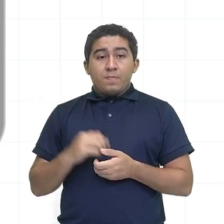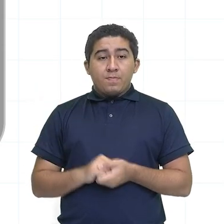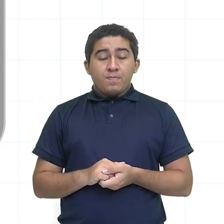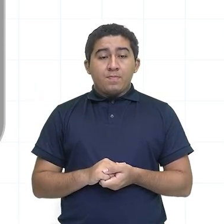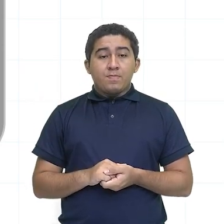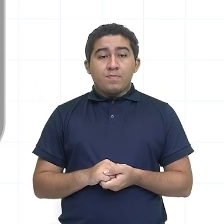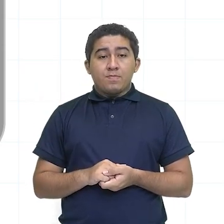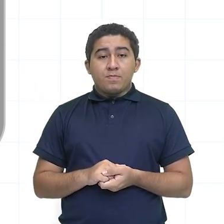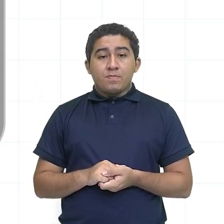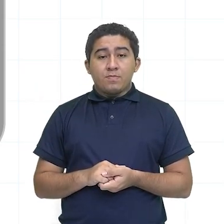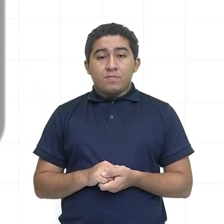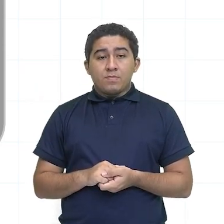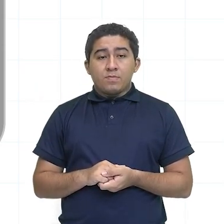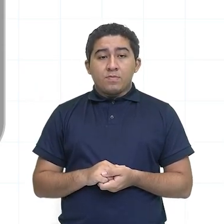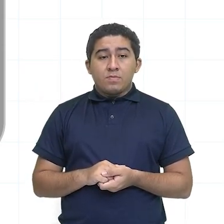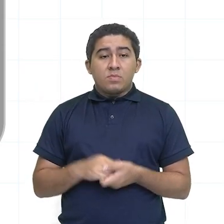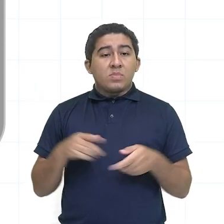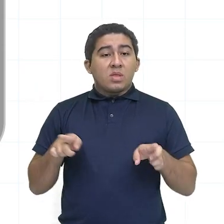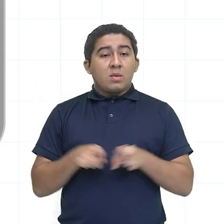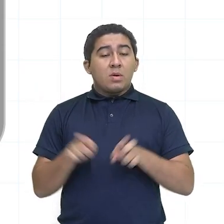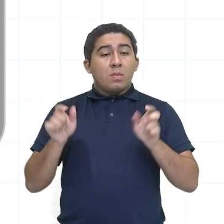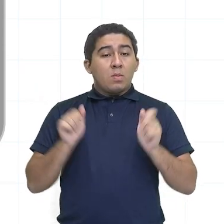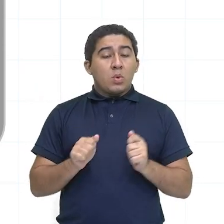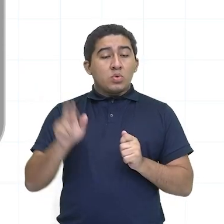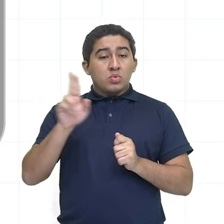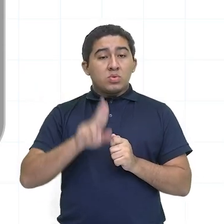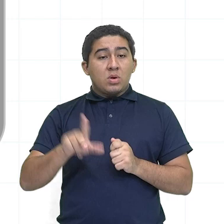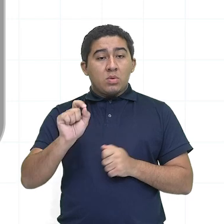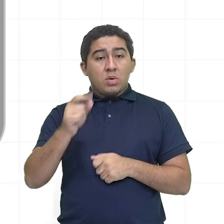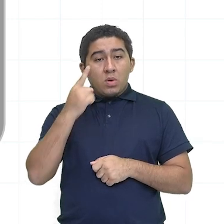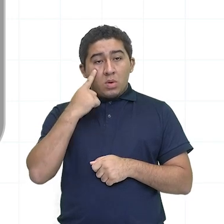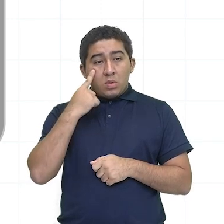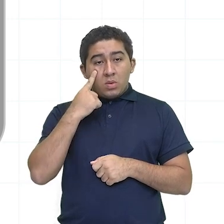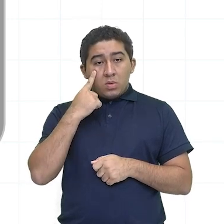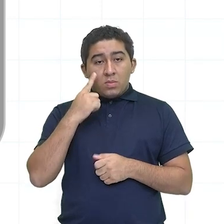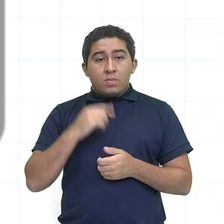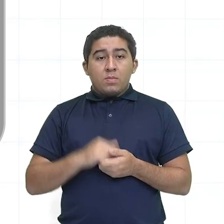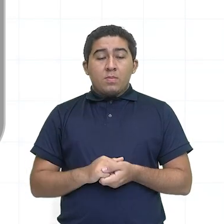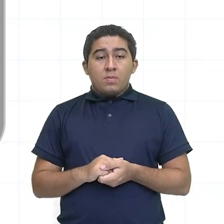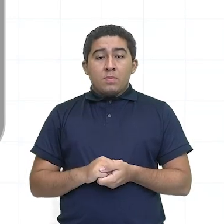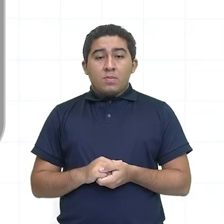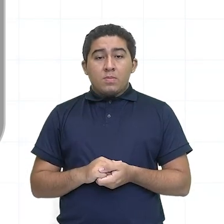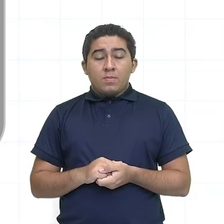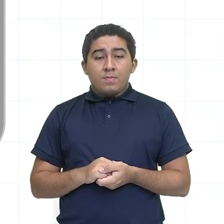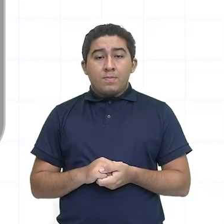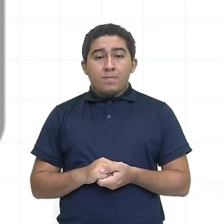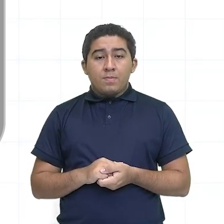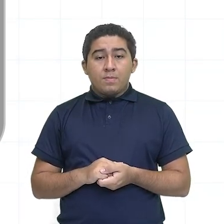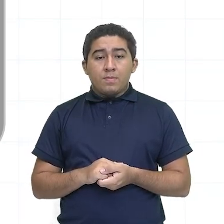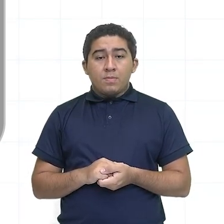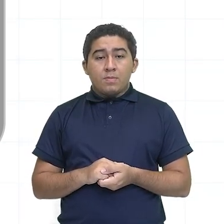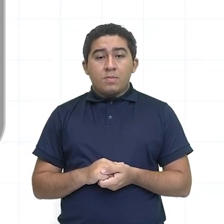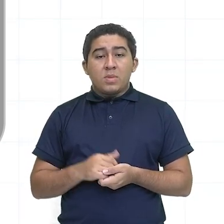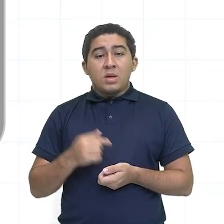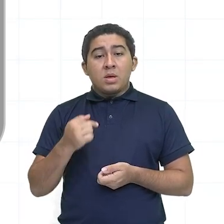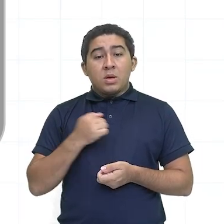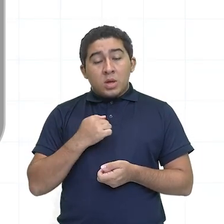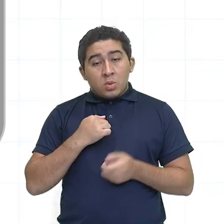ferramentas disponibilizadas aqui no Google. Ó, o Google me dá aqui, ó, a possibilidade de medir, por